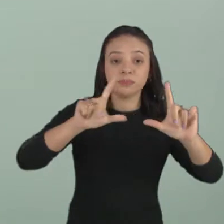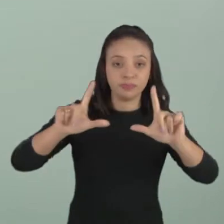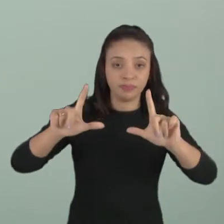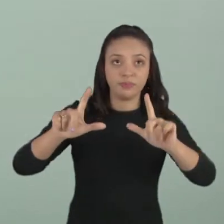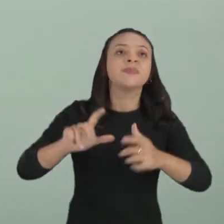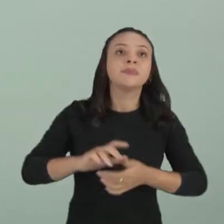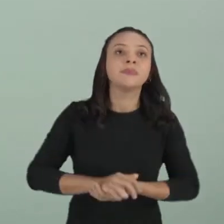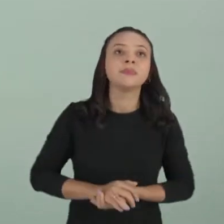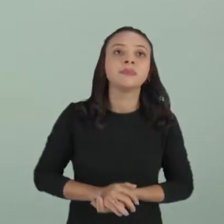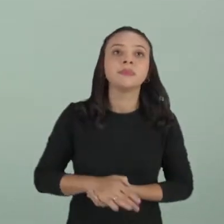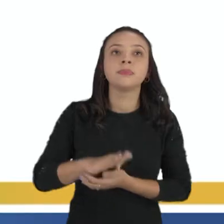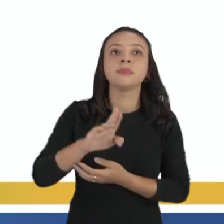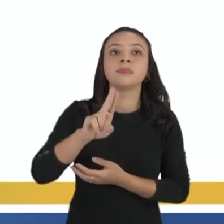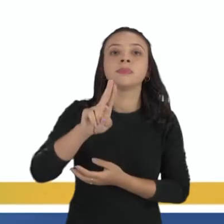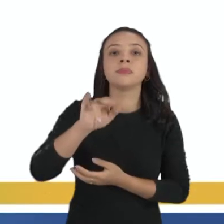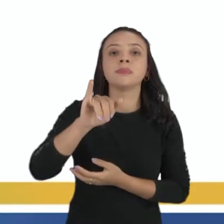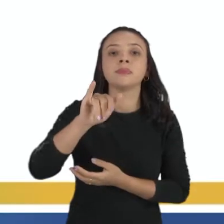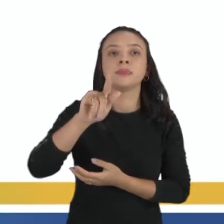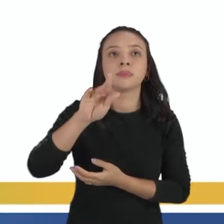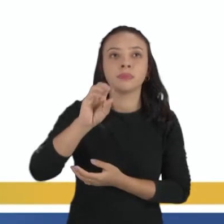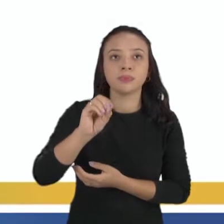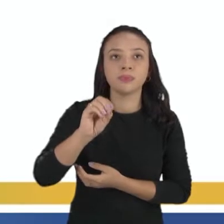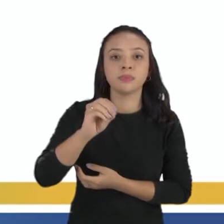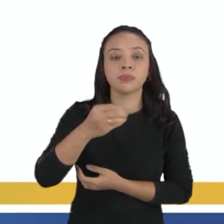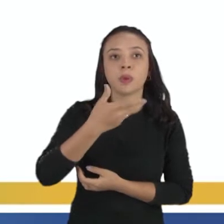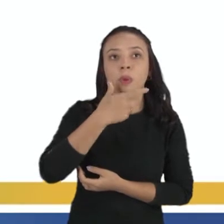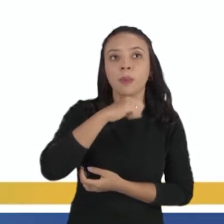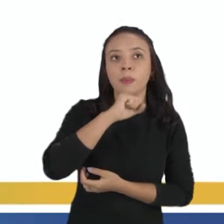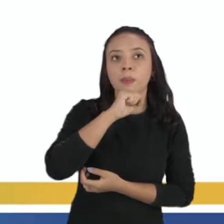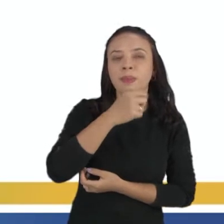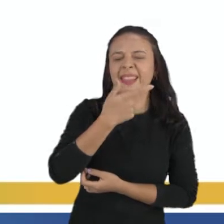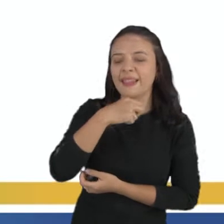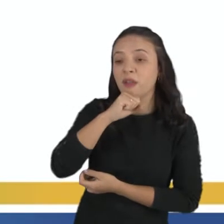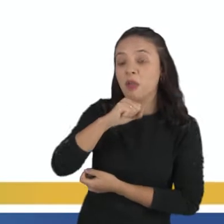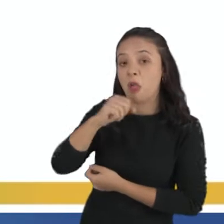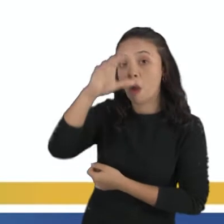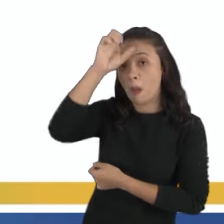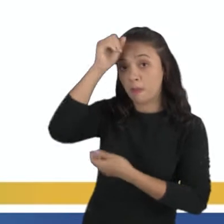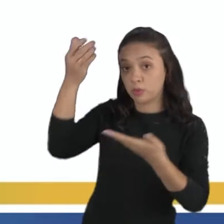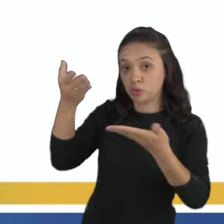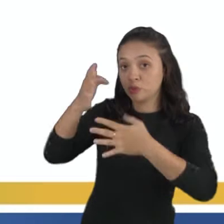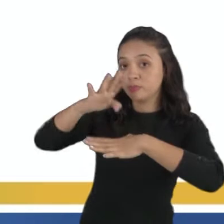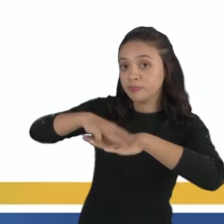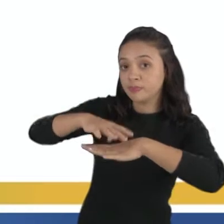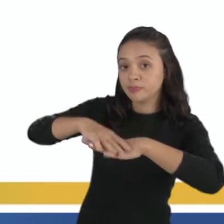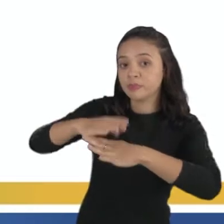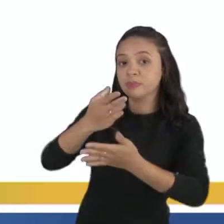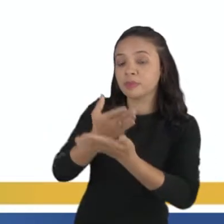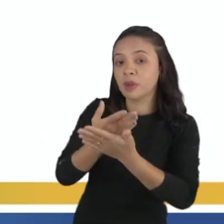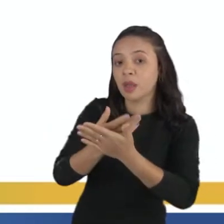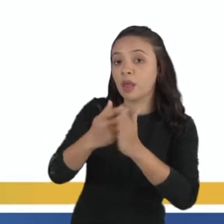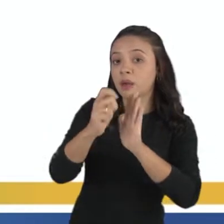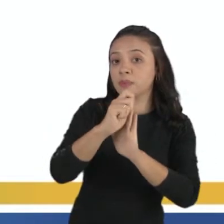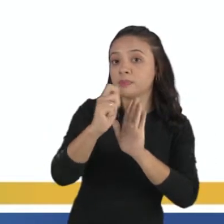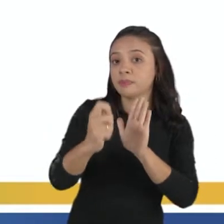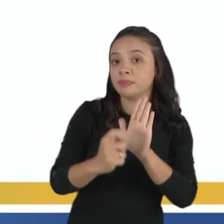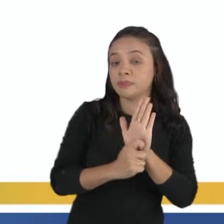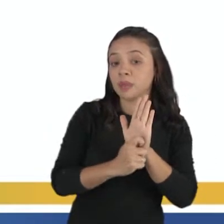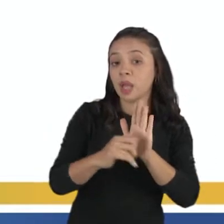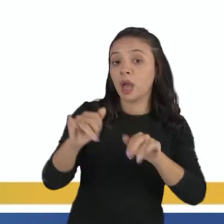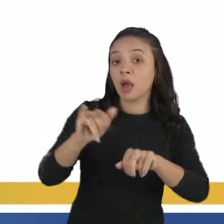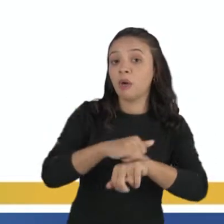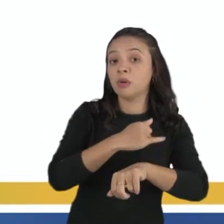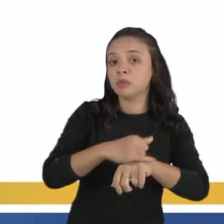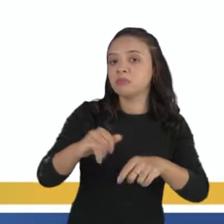tá bom? Búgio, o pai. Pai, aprendi na aula de matemática que algoritmo é um modo